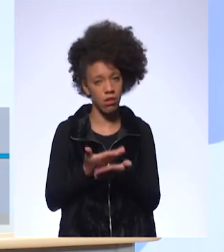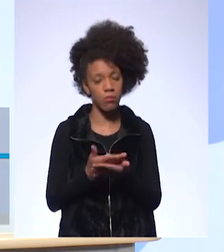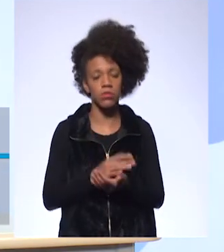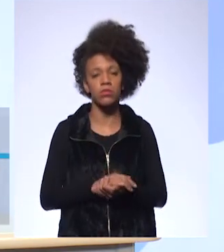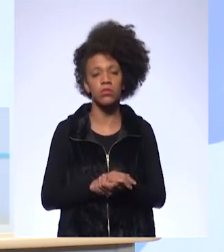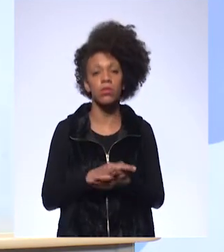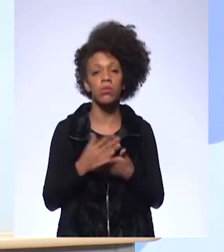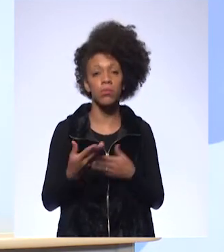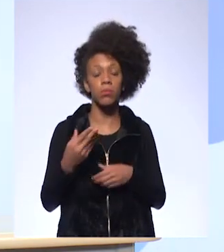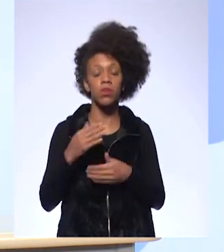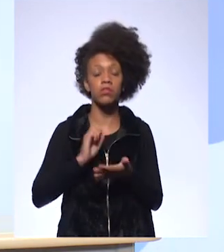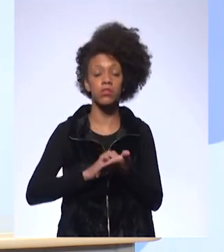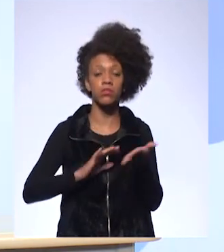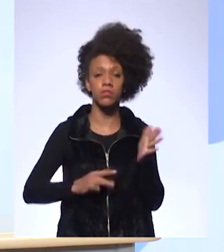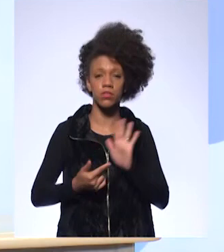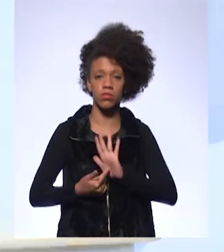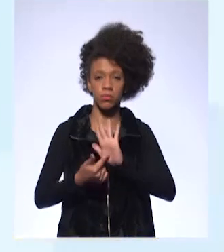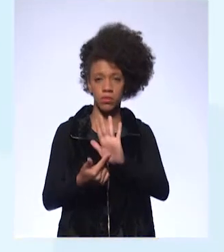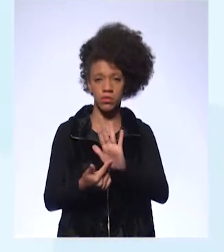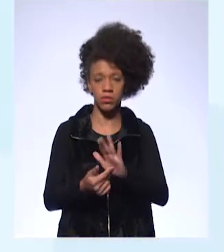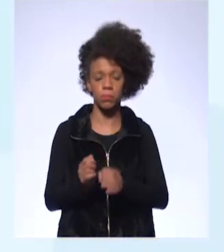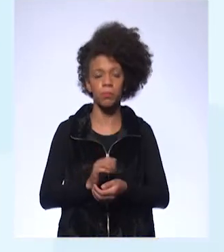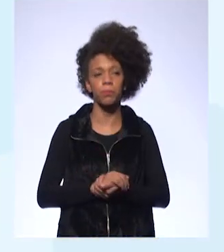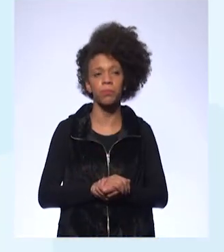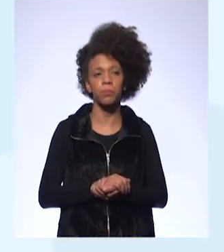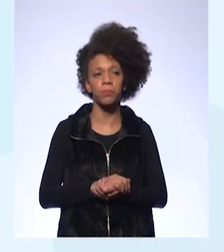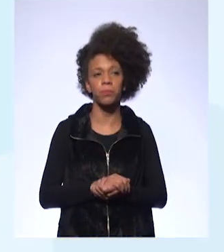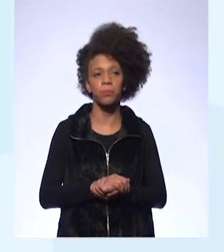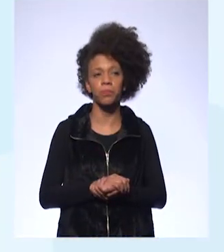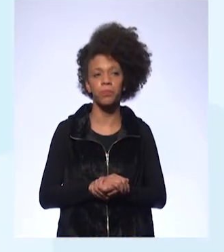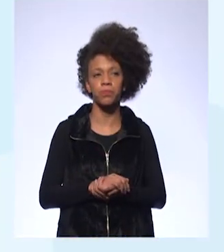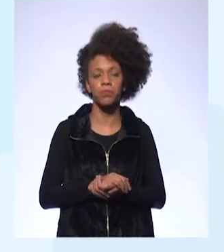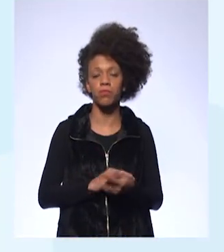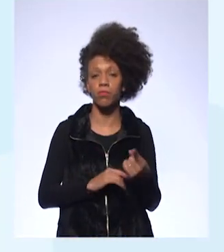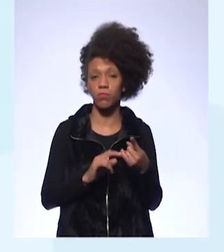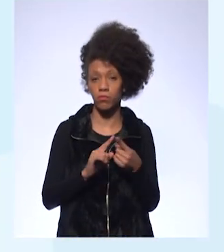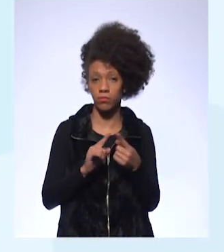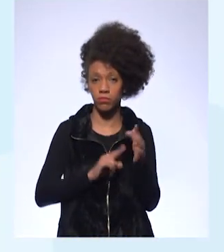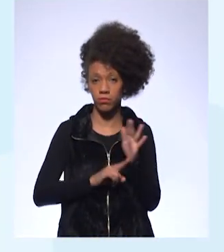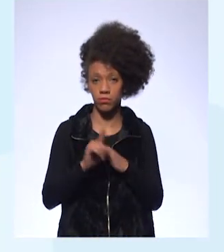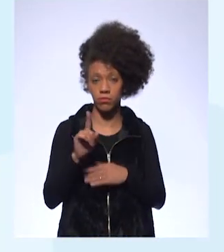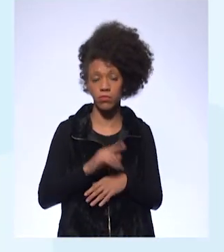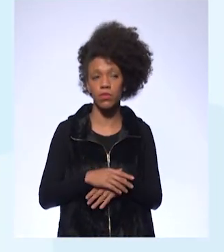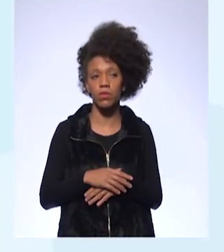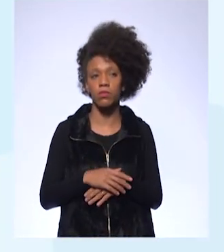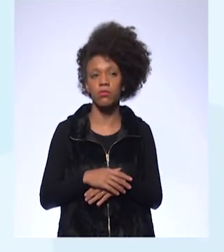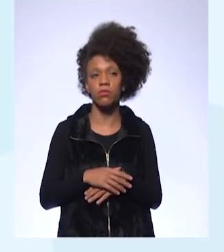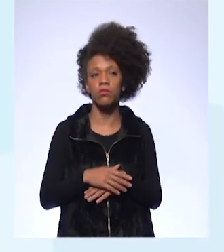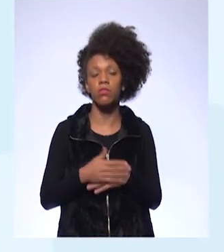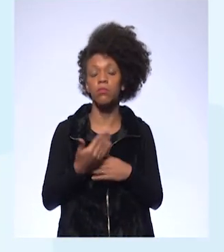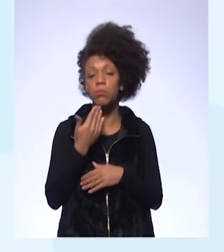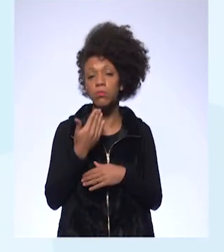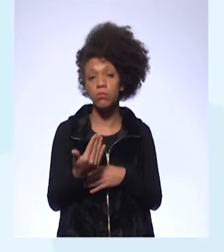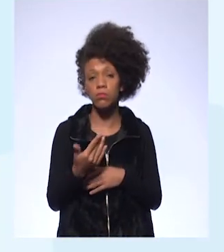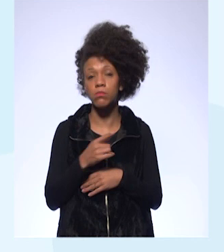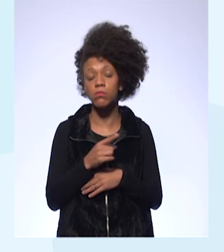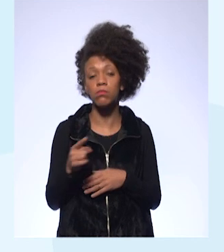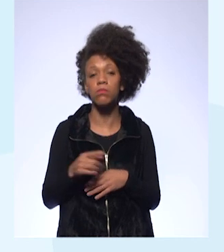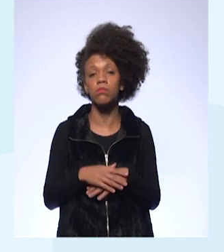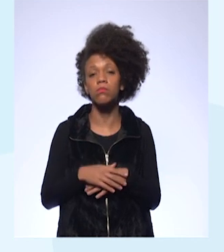aula com essa atividade que vai aparecer na tela. Então, na primeira pergunta, está pedindo para